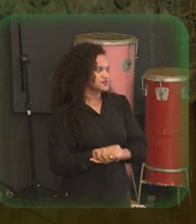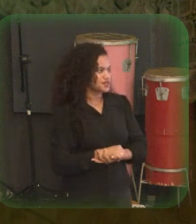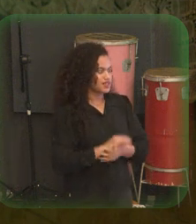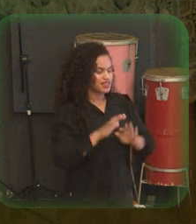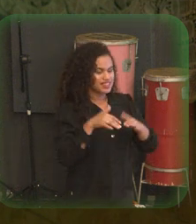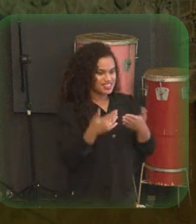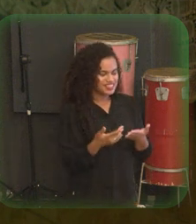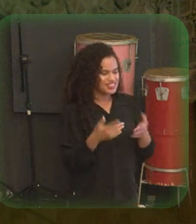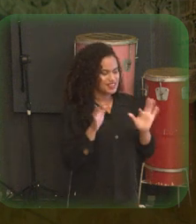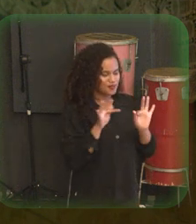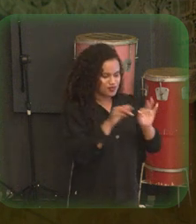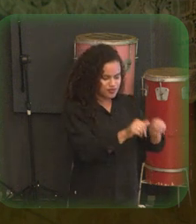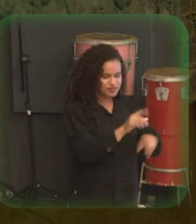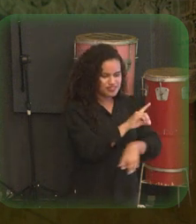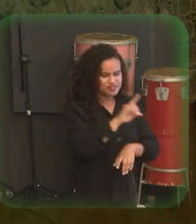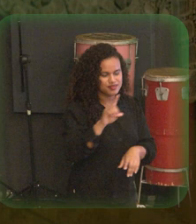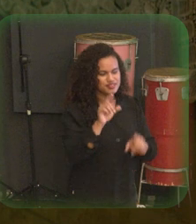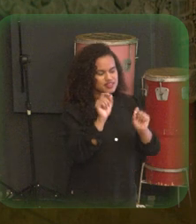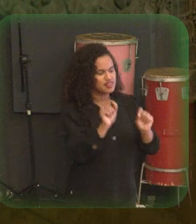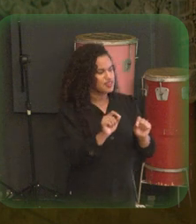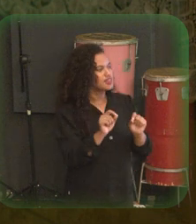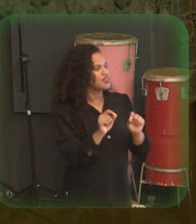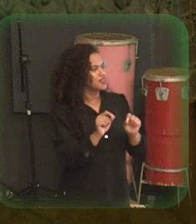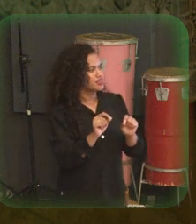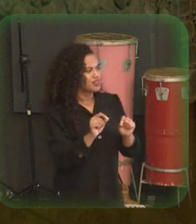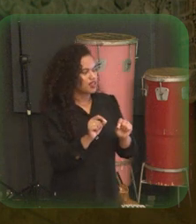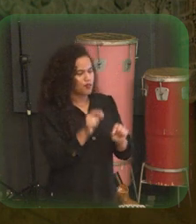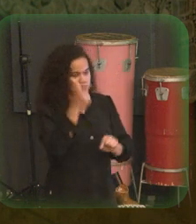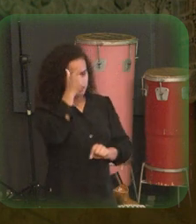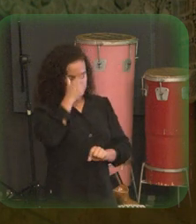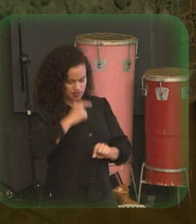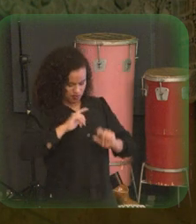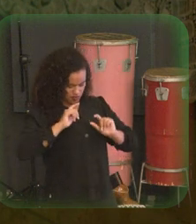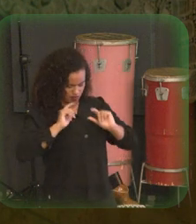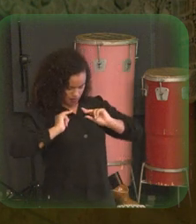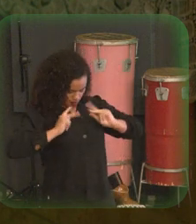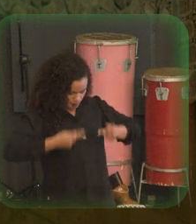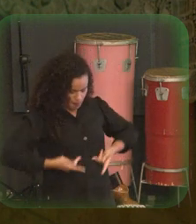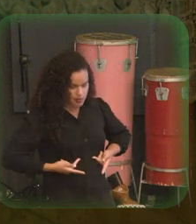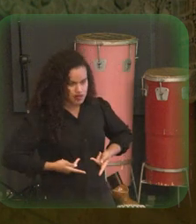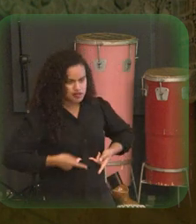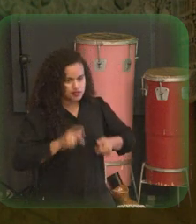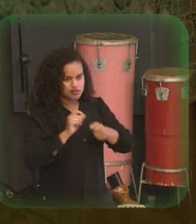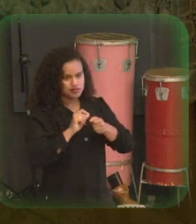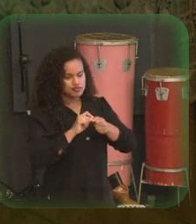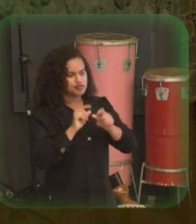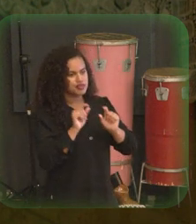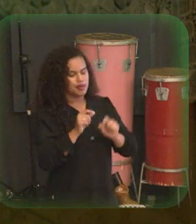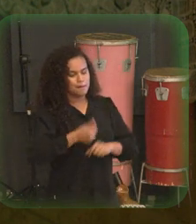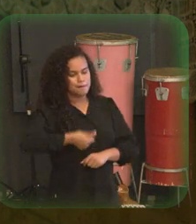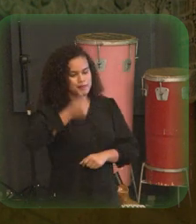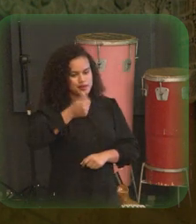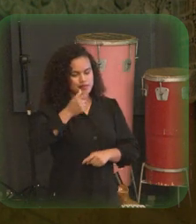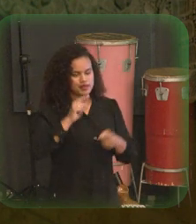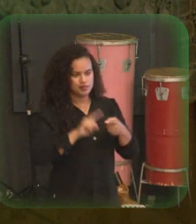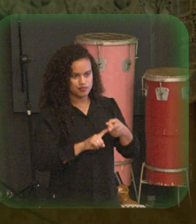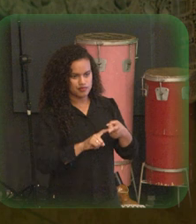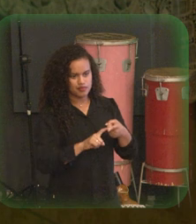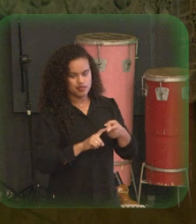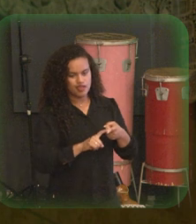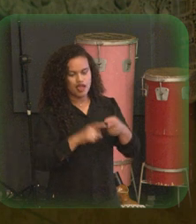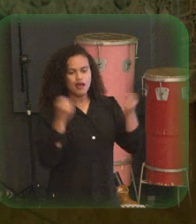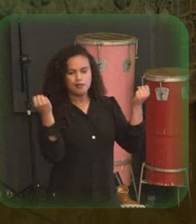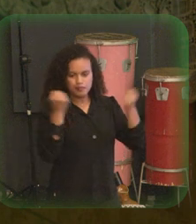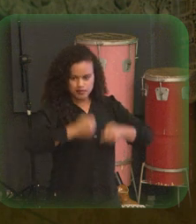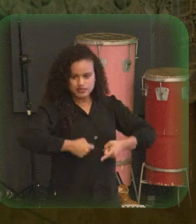fim das contas e no fim do dia, sabe o que nos torna humanos? Primeiro, é a possibilidade